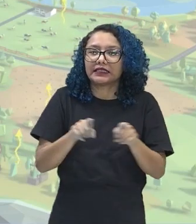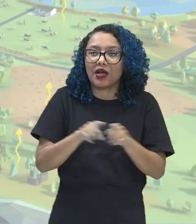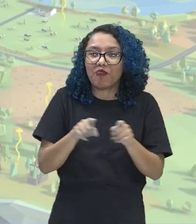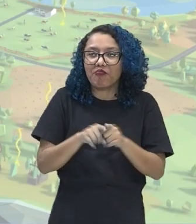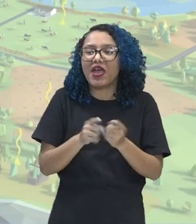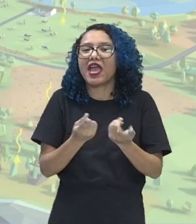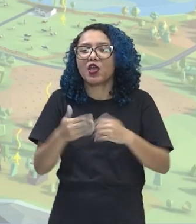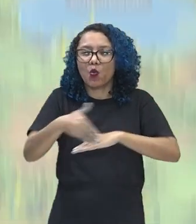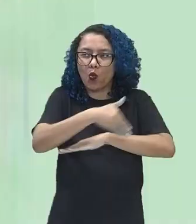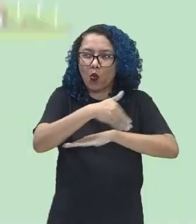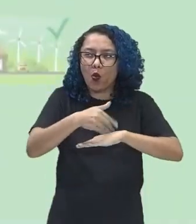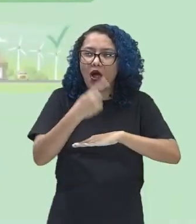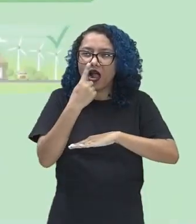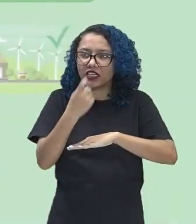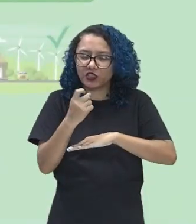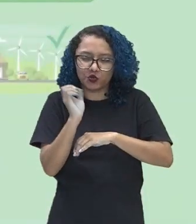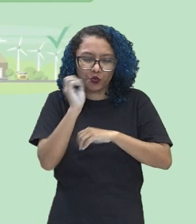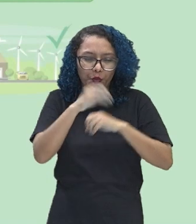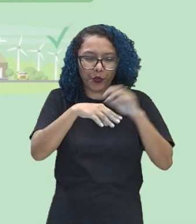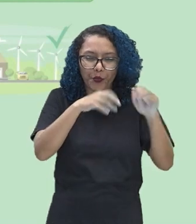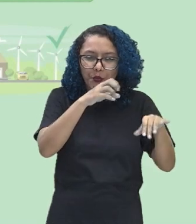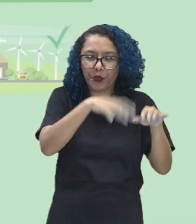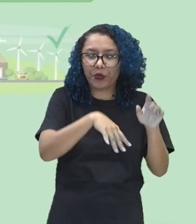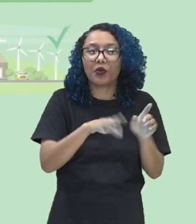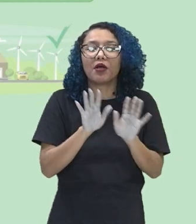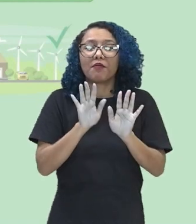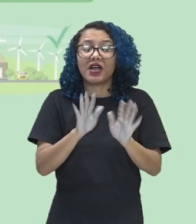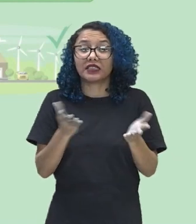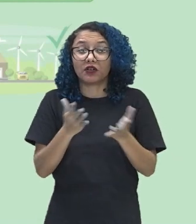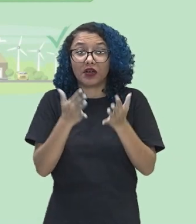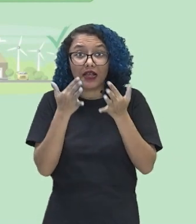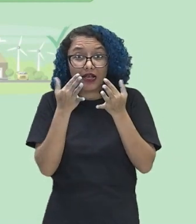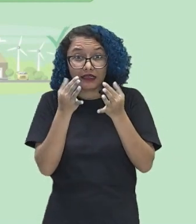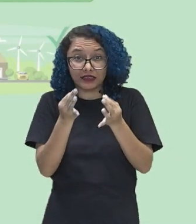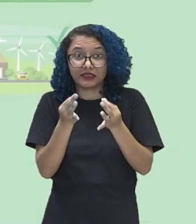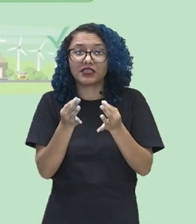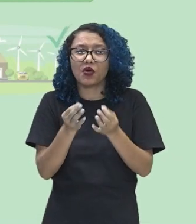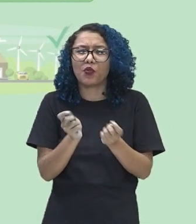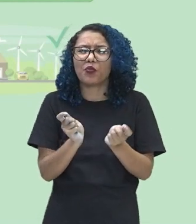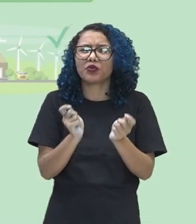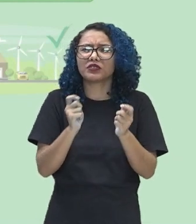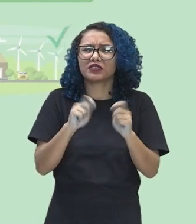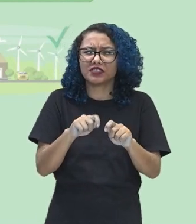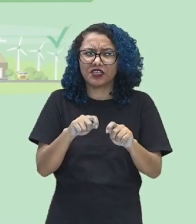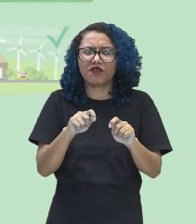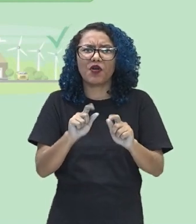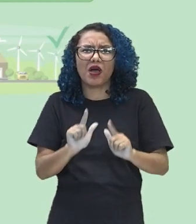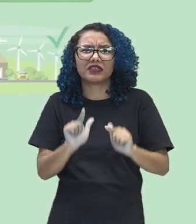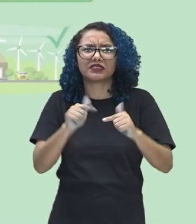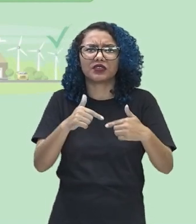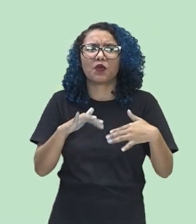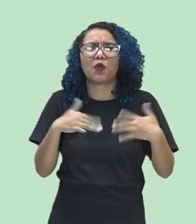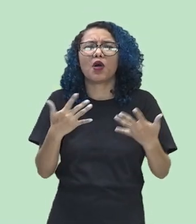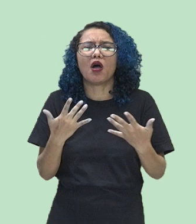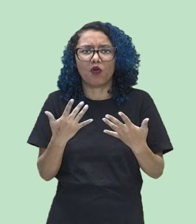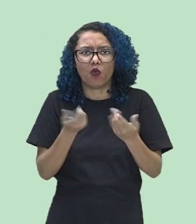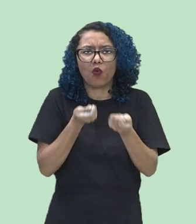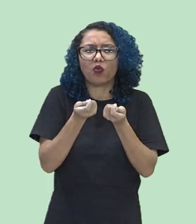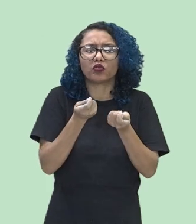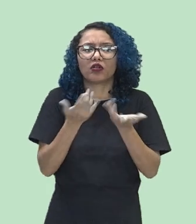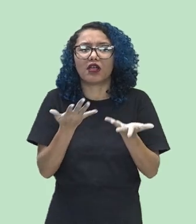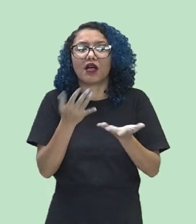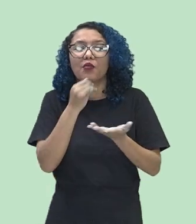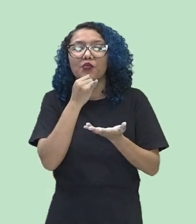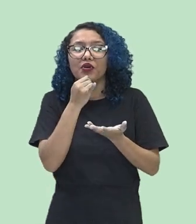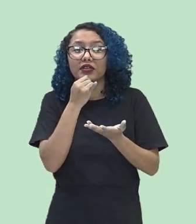ruas. Mas aqui eu quero dar atenção para o que você pode fazer. Nós temos várias coisas aqui, como